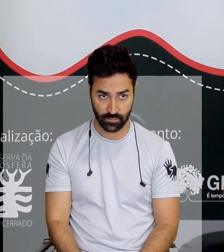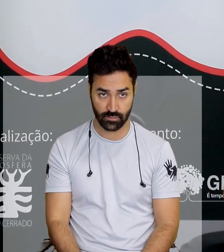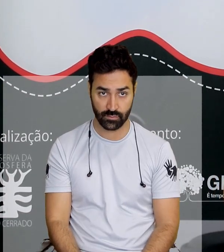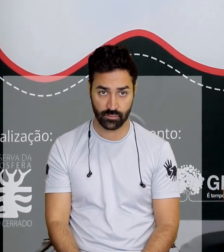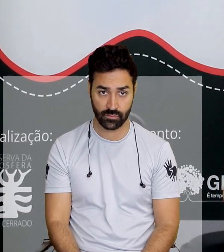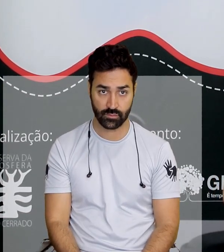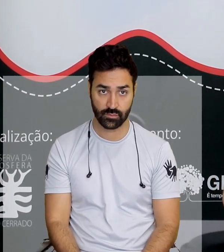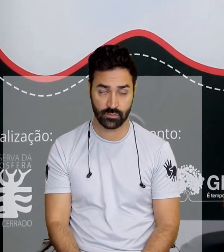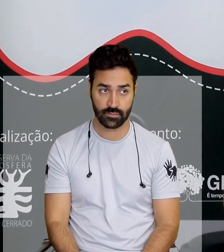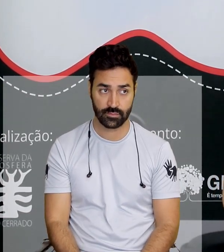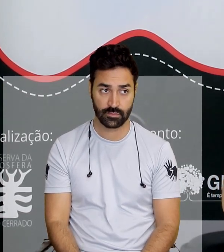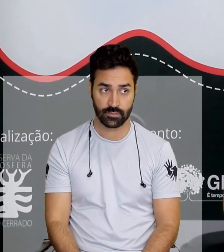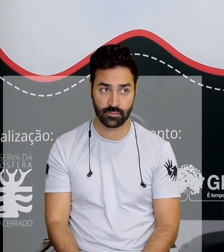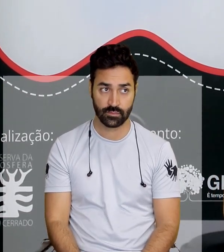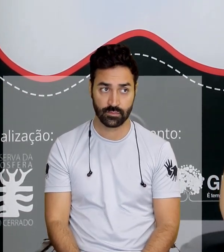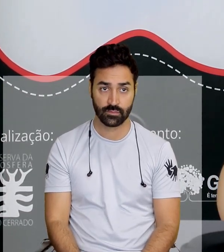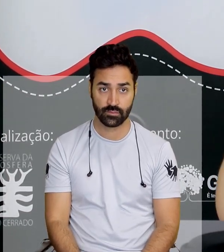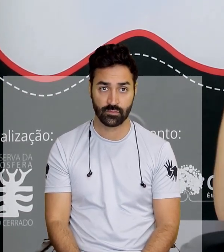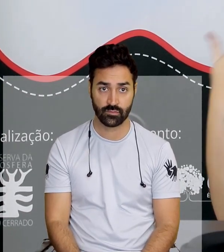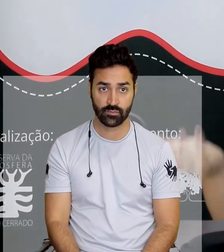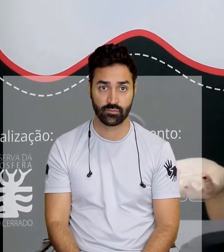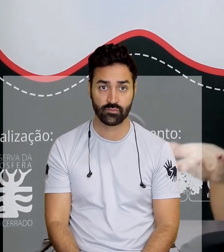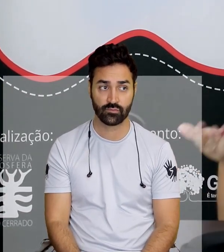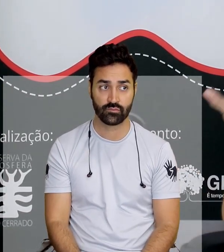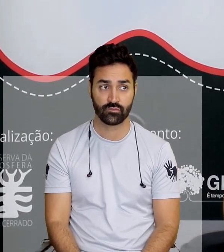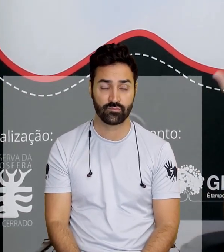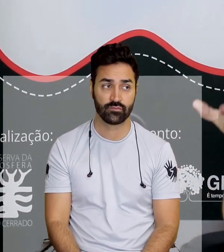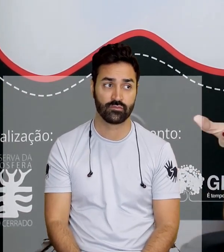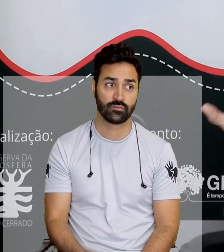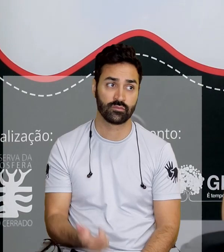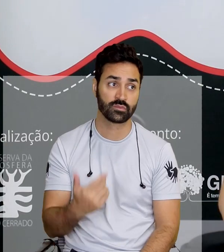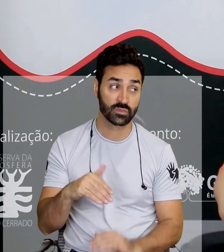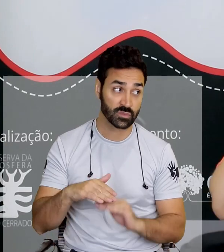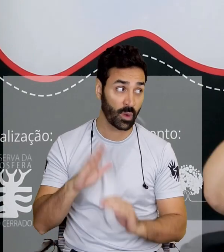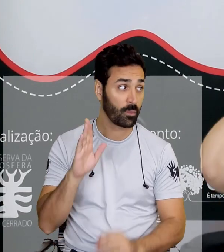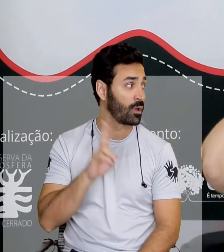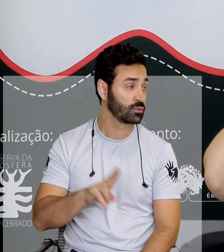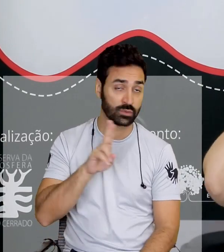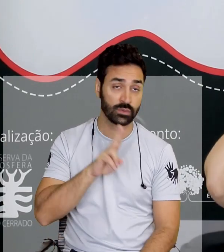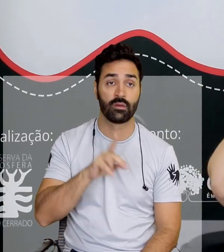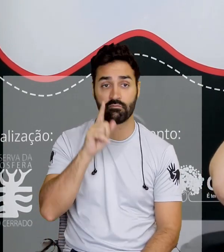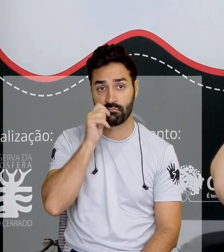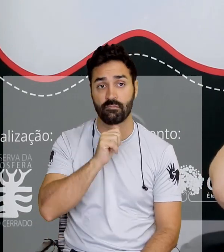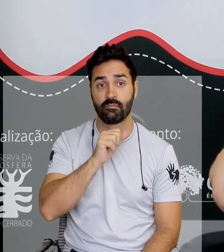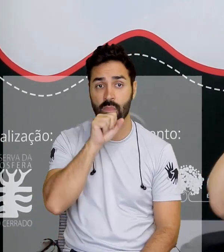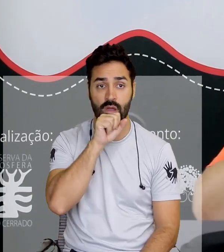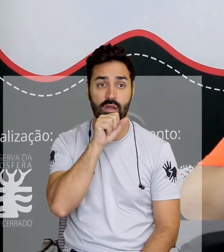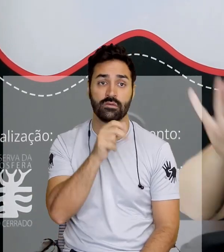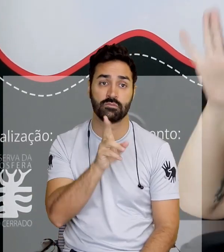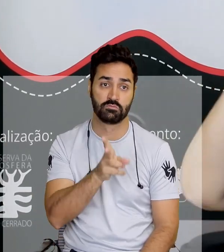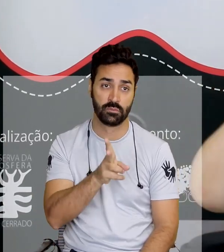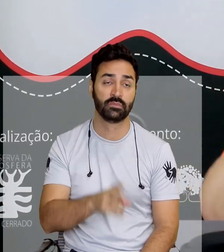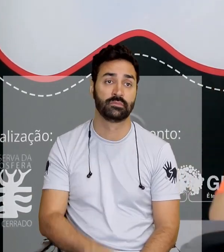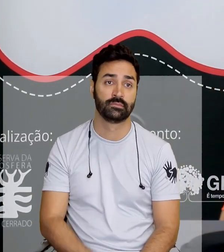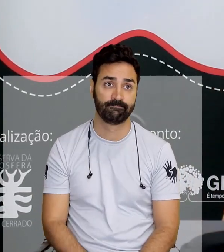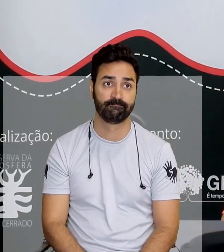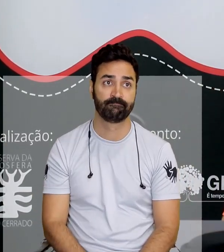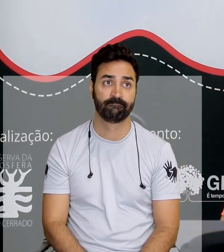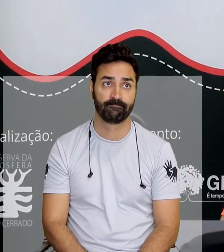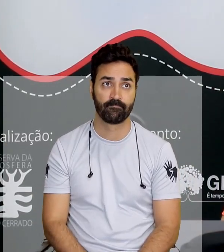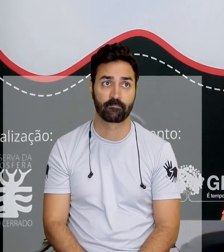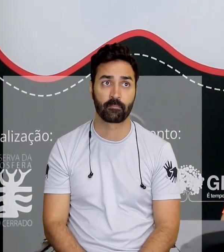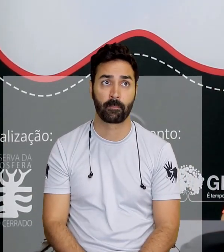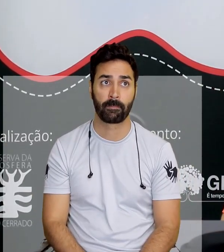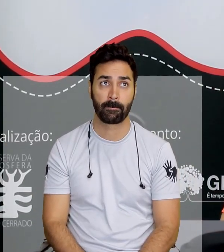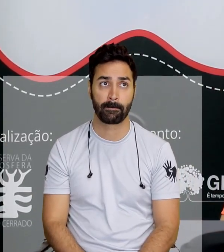mamãe. E entre os dois, o mais realizado é esse aqui, tá? Em âmbito nacional.